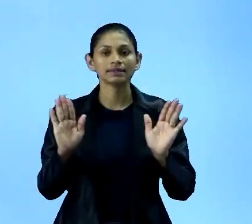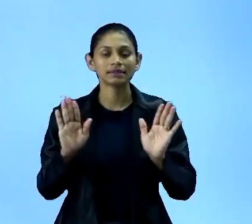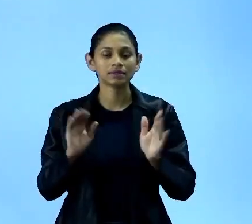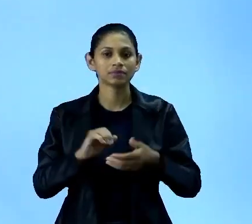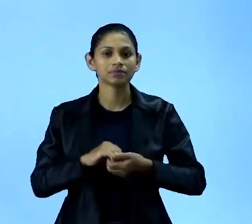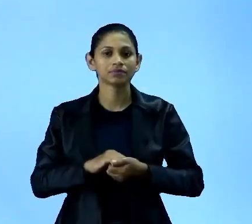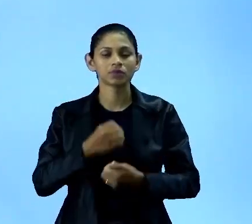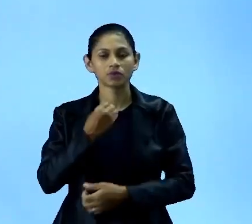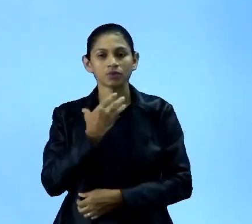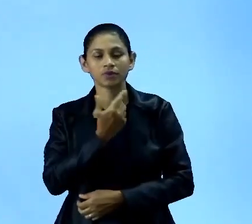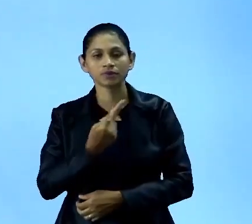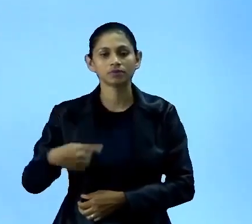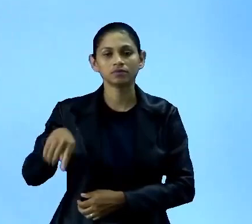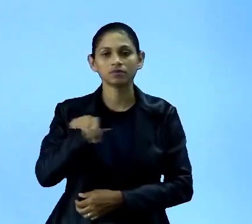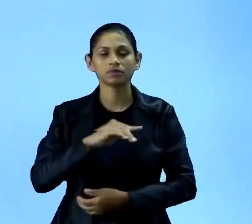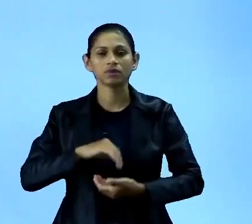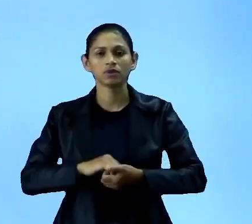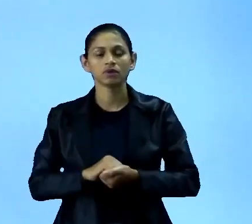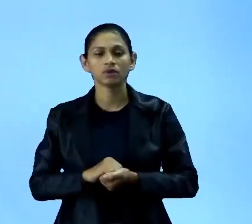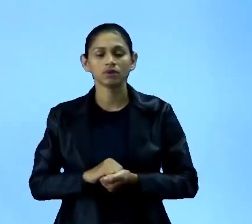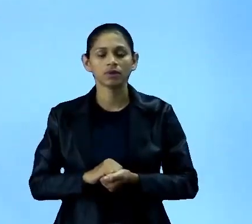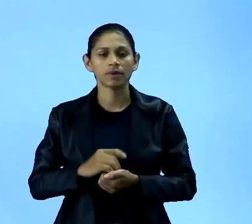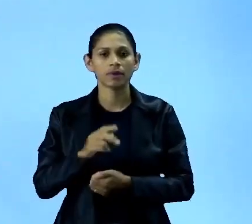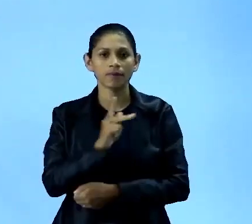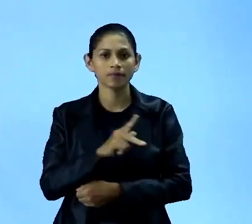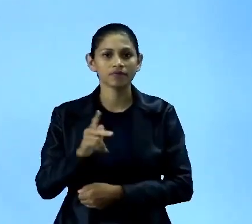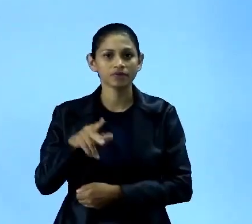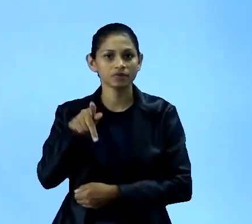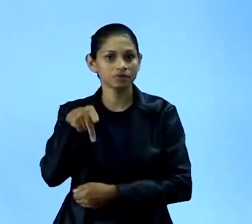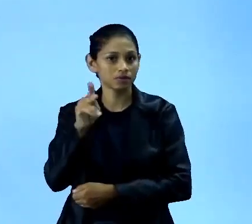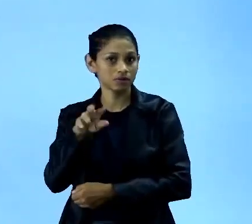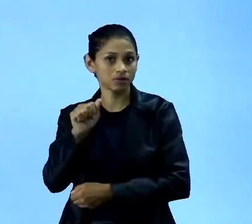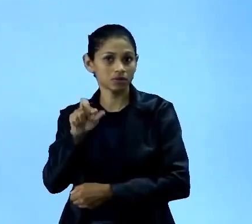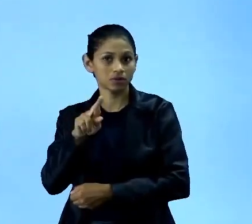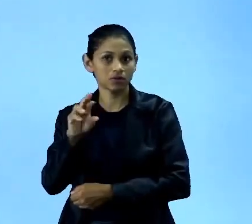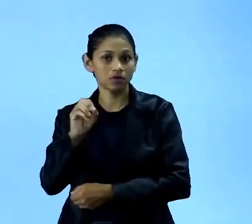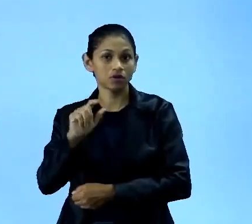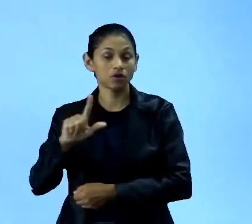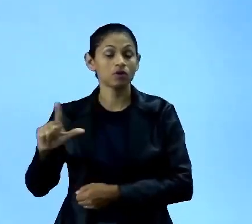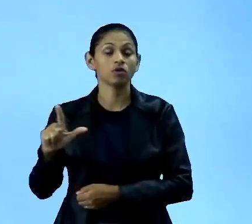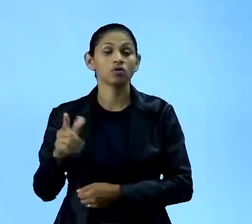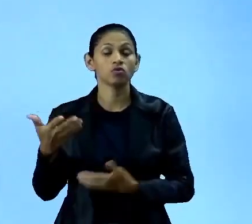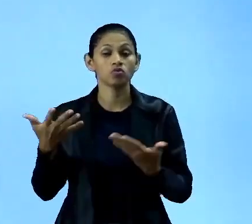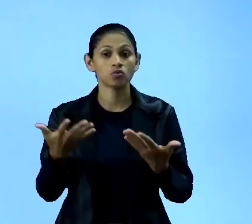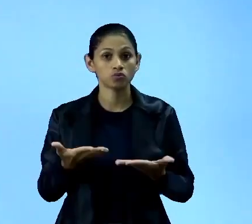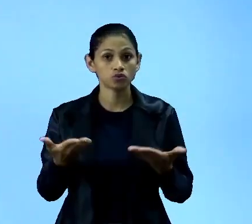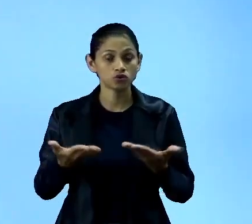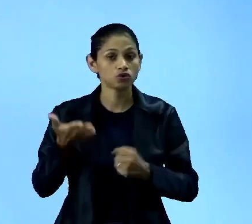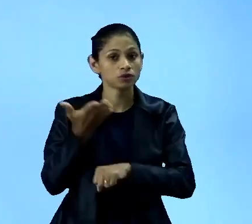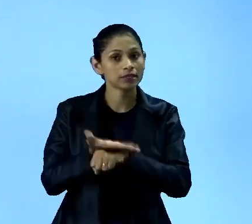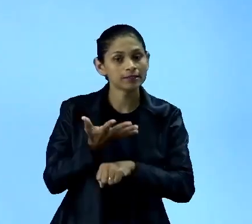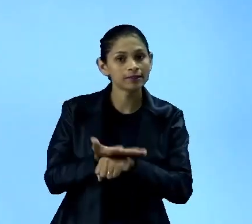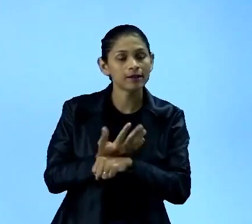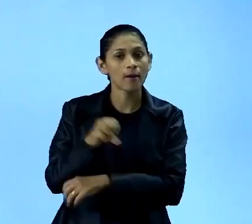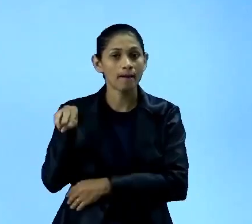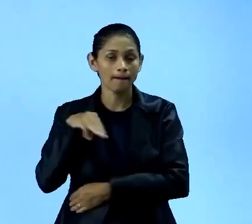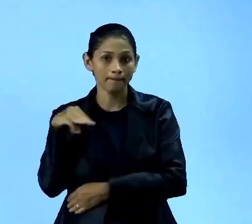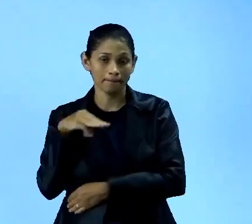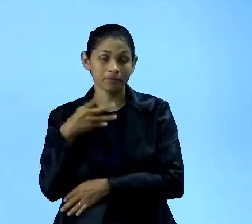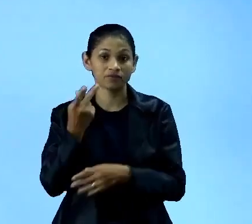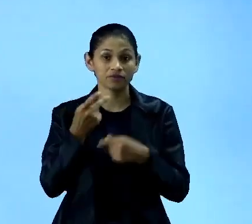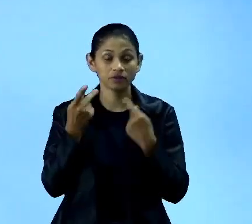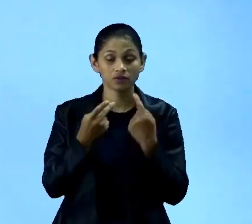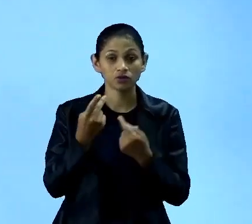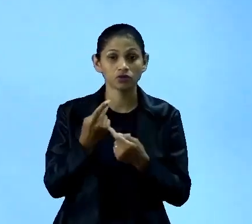Fala galerinha, tudo bem com vocês? Eu sou a professora Carol e hoje na disciplina de matemática nós vamos estar falando